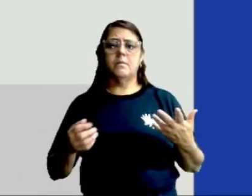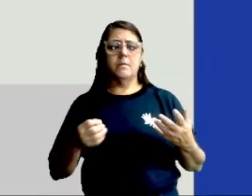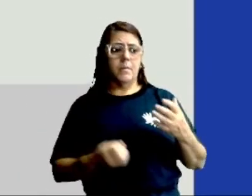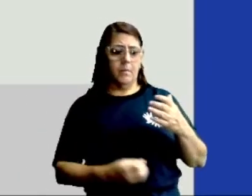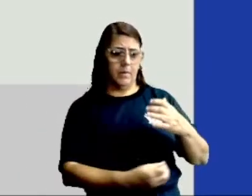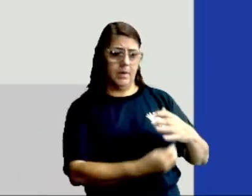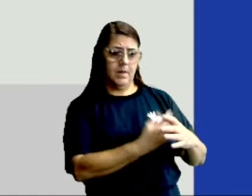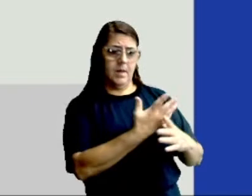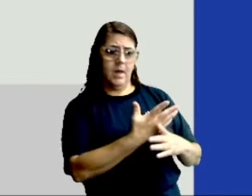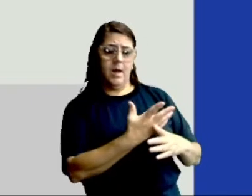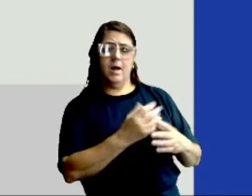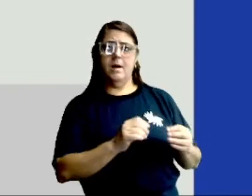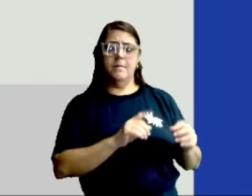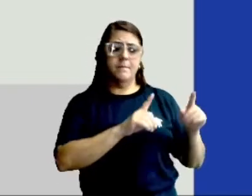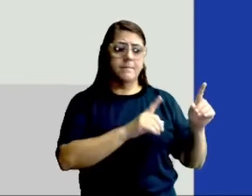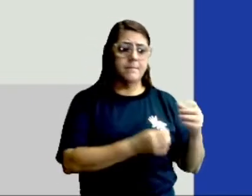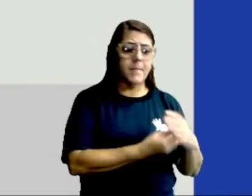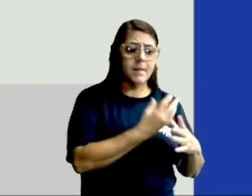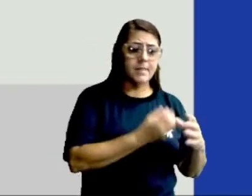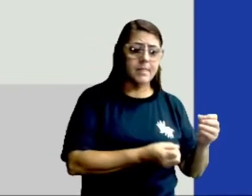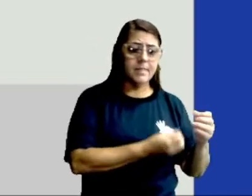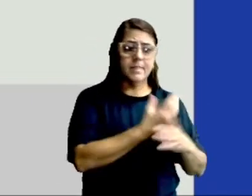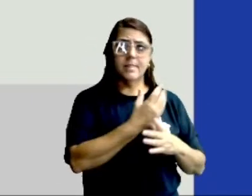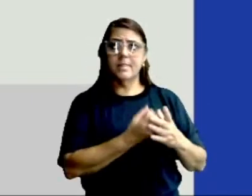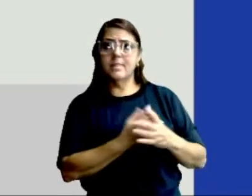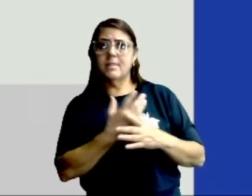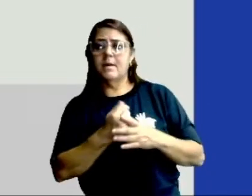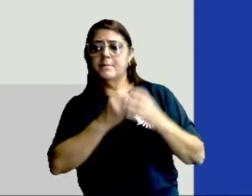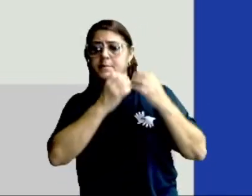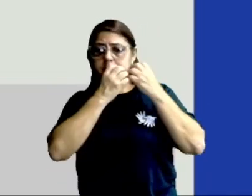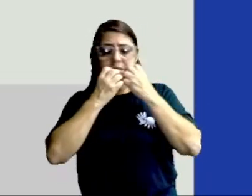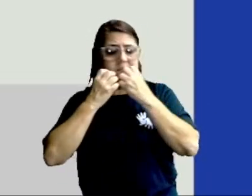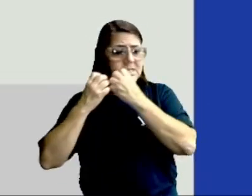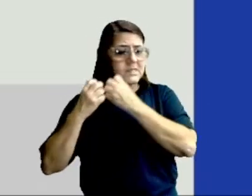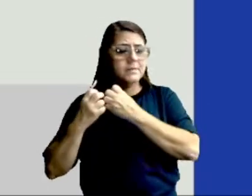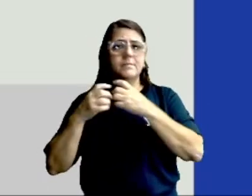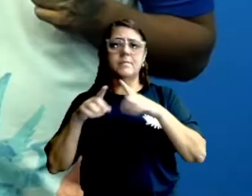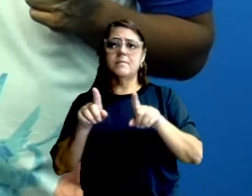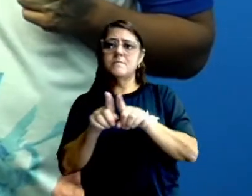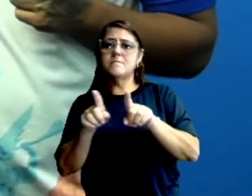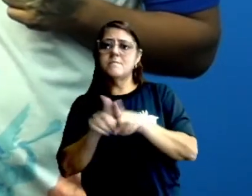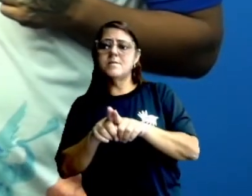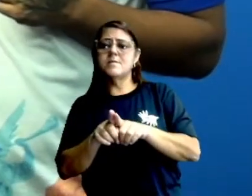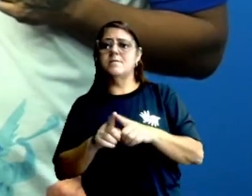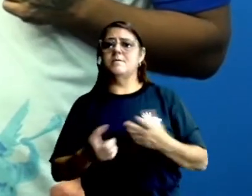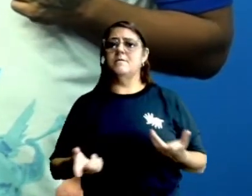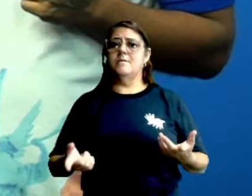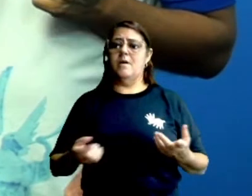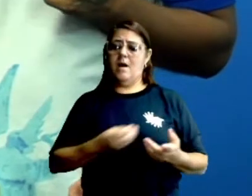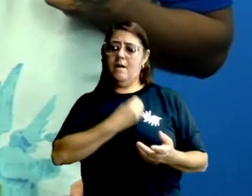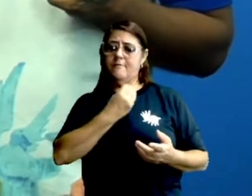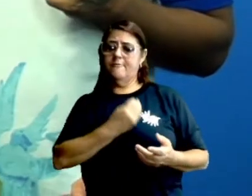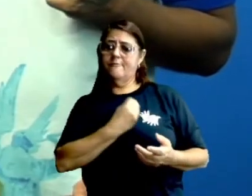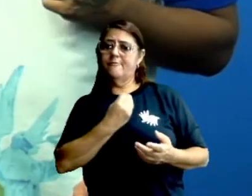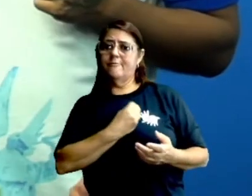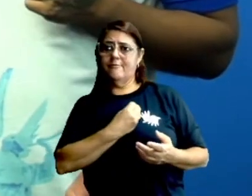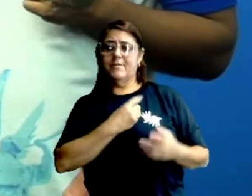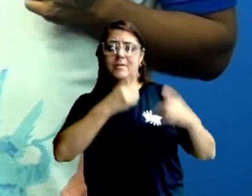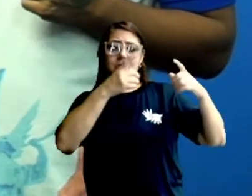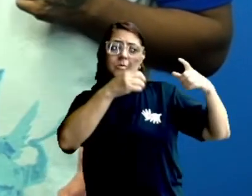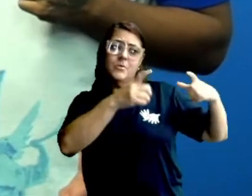produto agrícola como o milho, né? Eles começaram a desenvolver tecnologias para poder adaptar a sua vivência